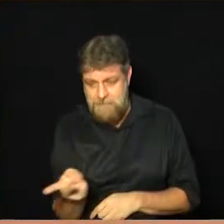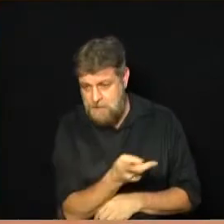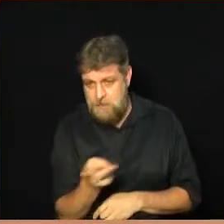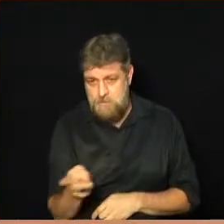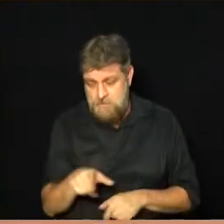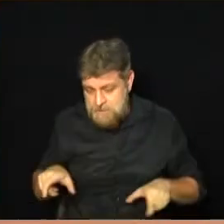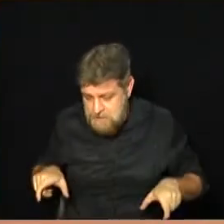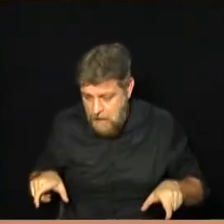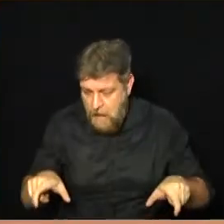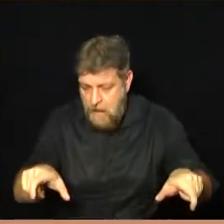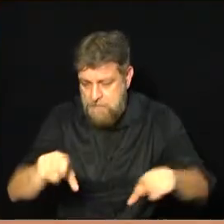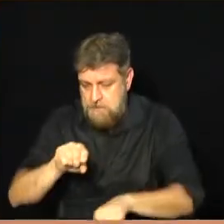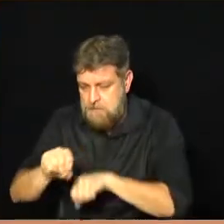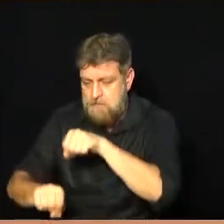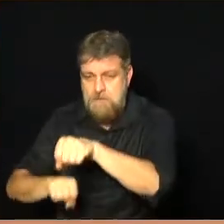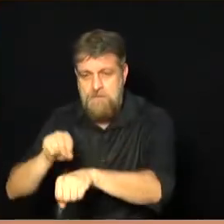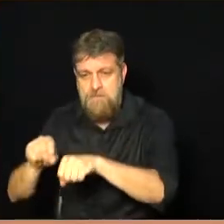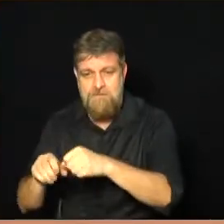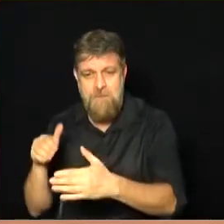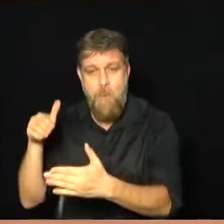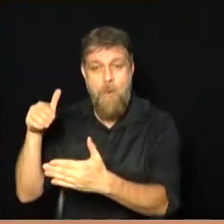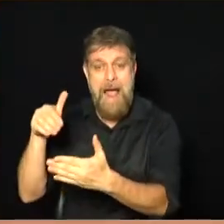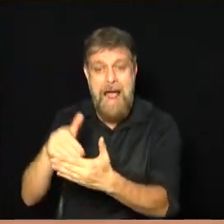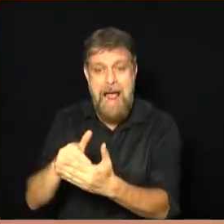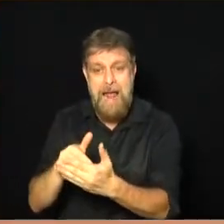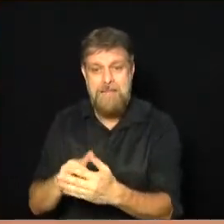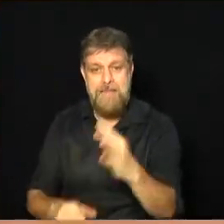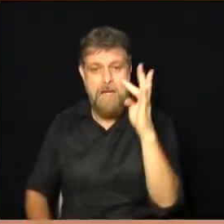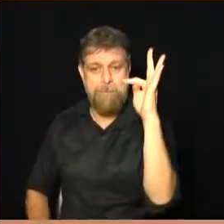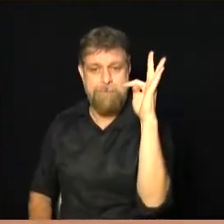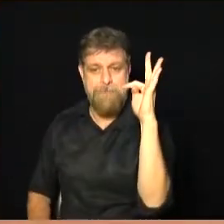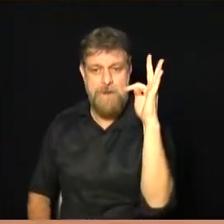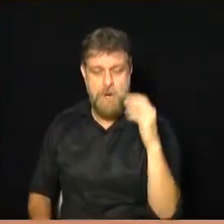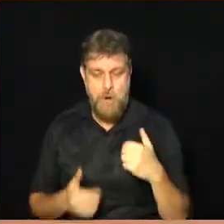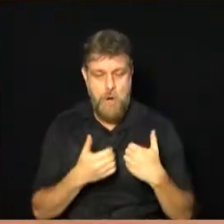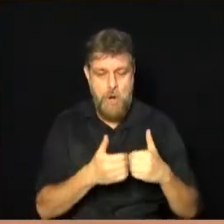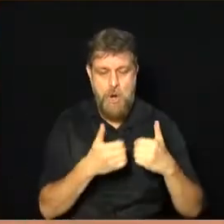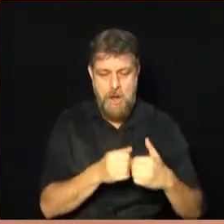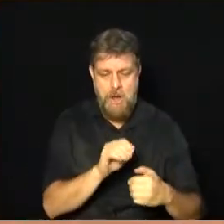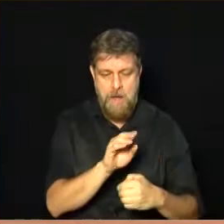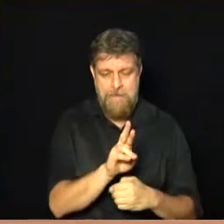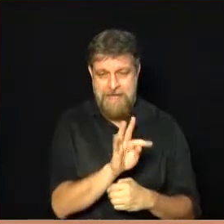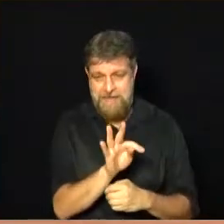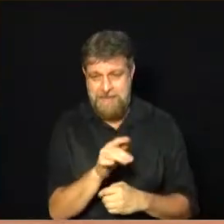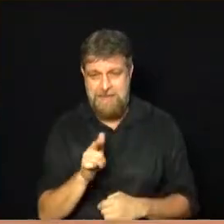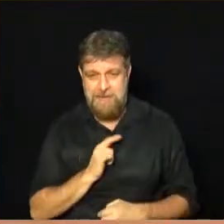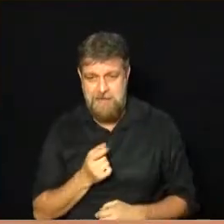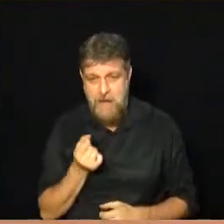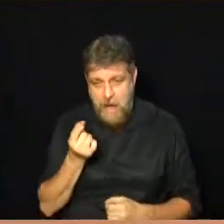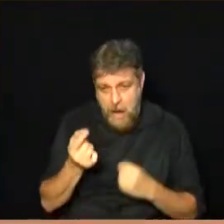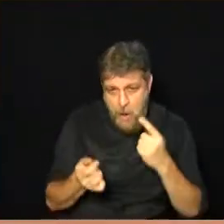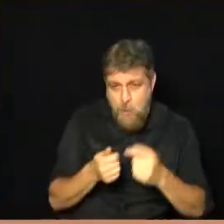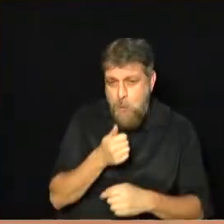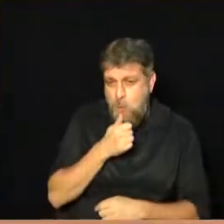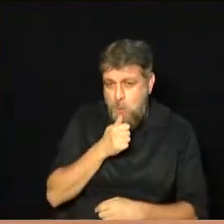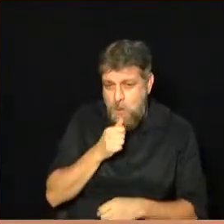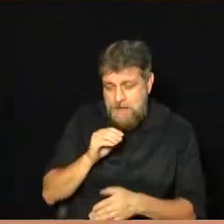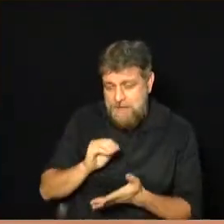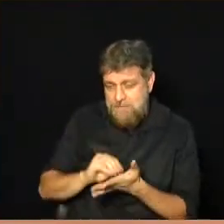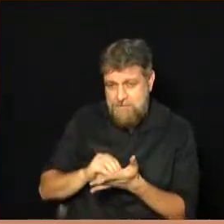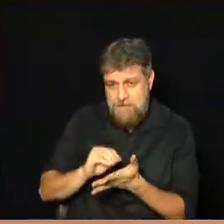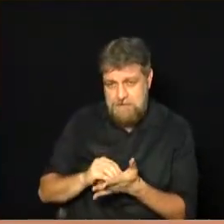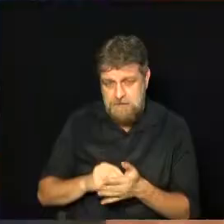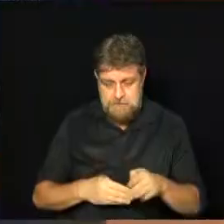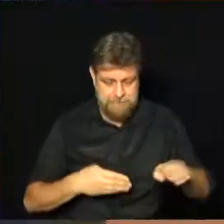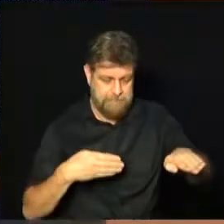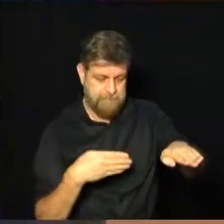em alguma estação do BRT. Essa estação do BRT terá os paraciclos, alguns ainda falta concluir, tem o